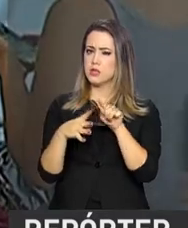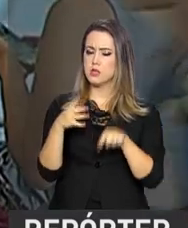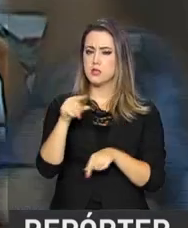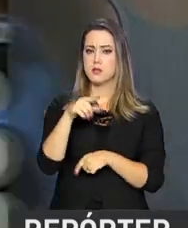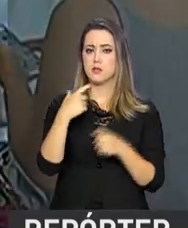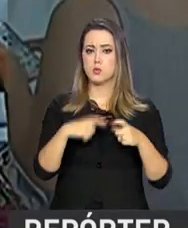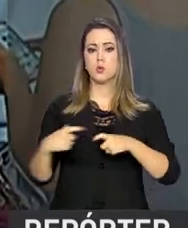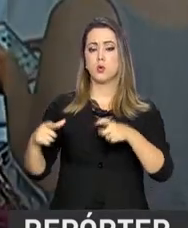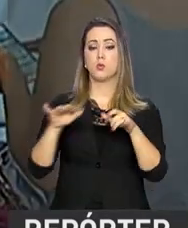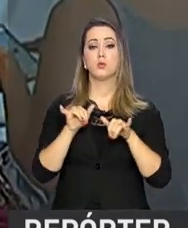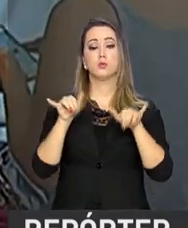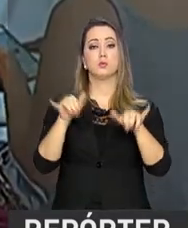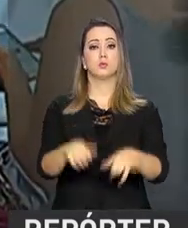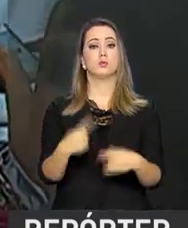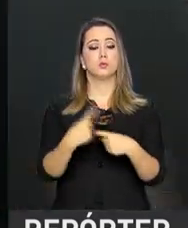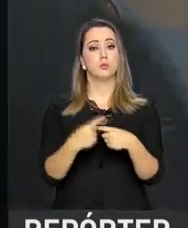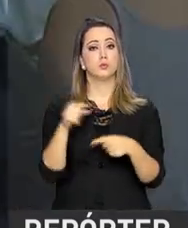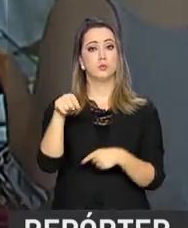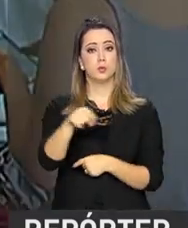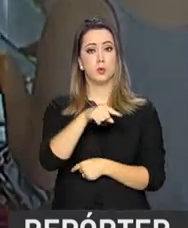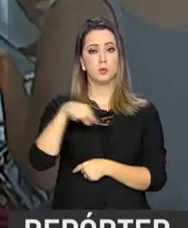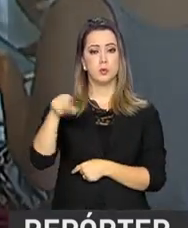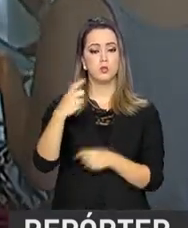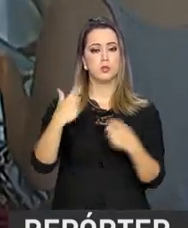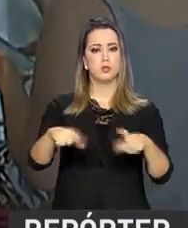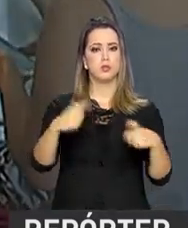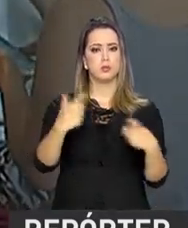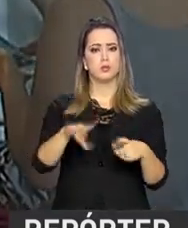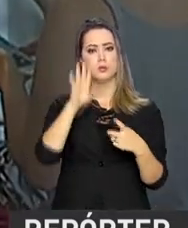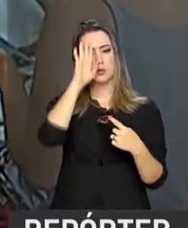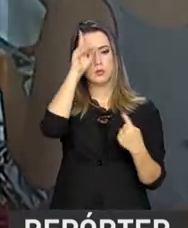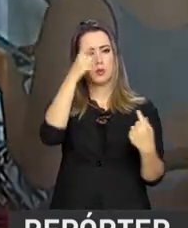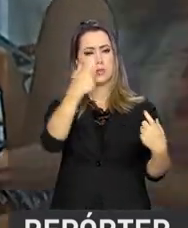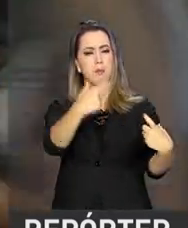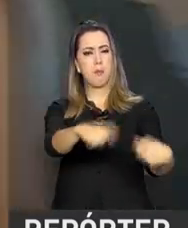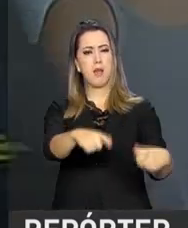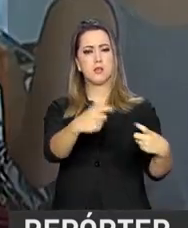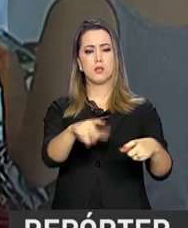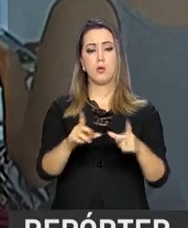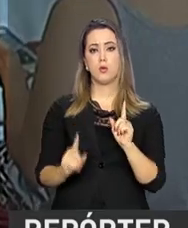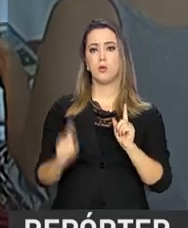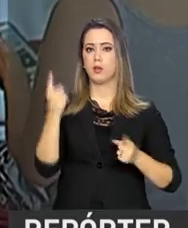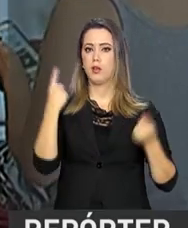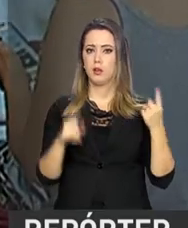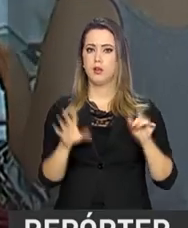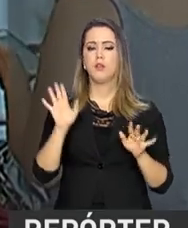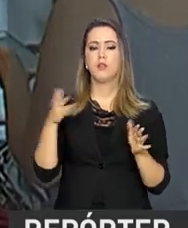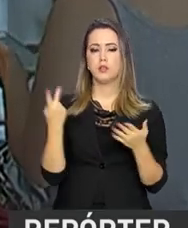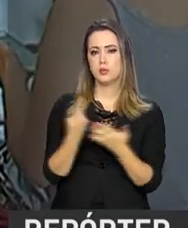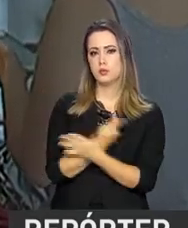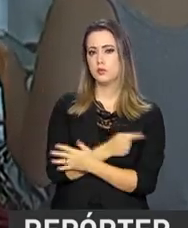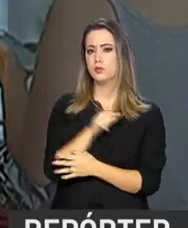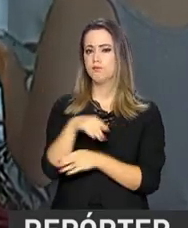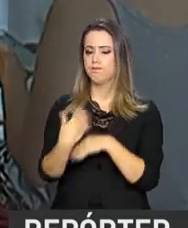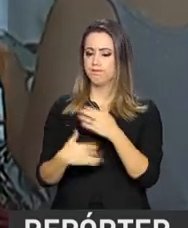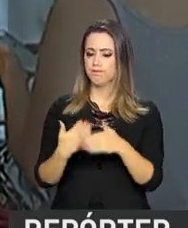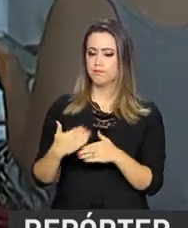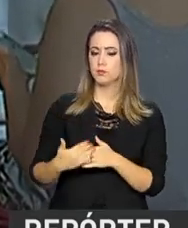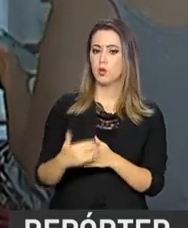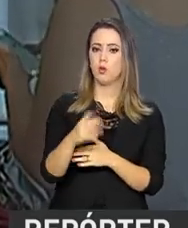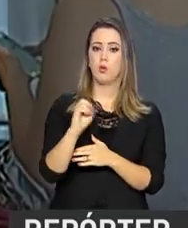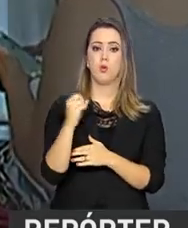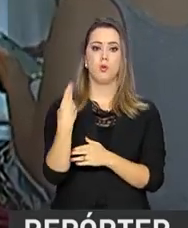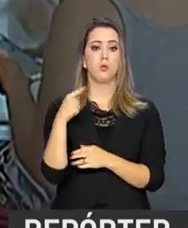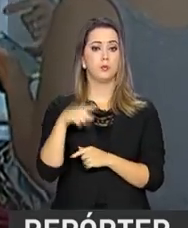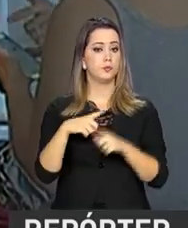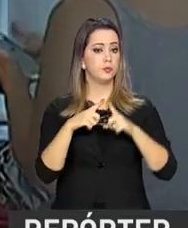se deve pelo fato de que eles estão localizados em cidades onde o carnaval já é tradicional, consolidado, ou aqui